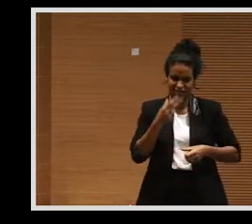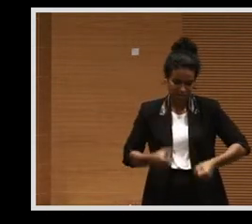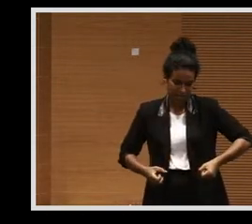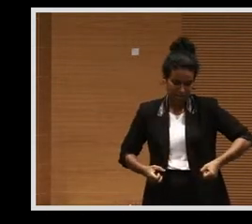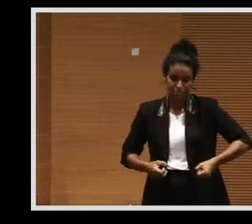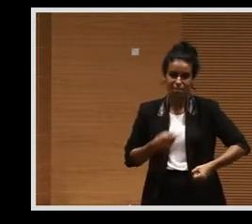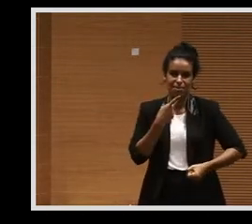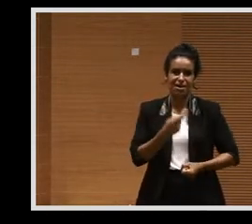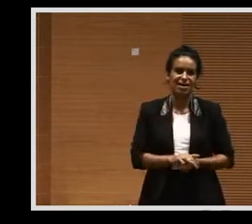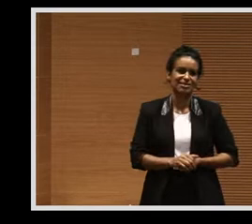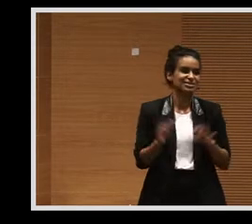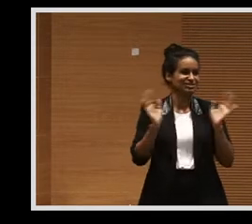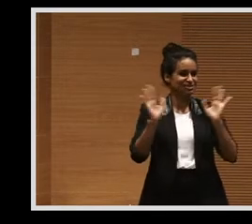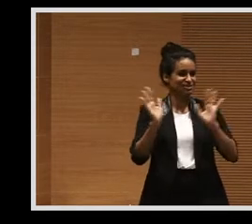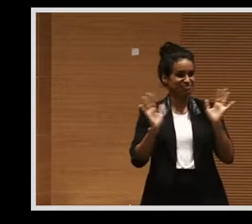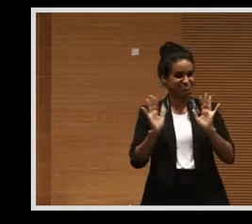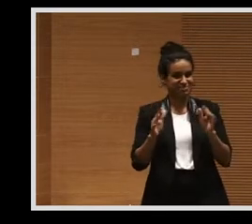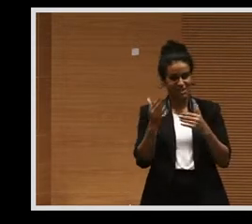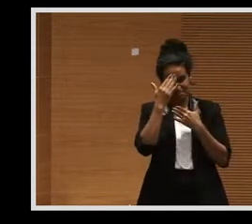vamos adiante, gente. Um abraço.